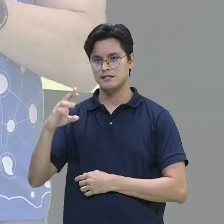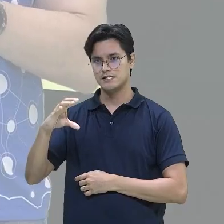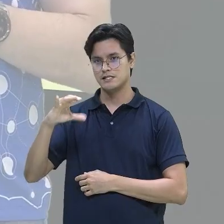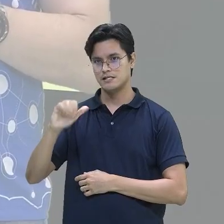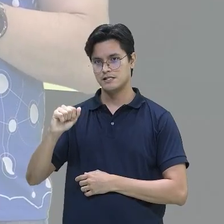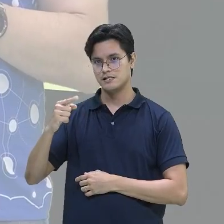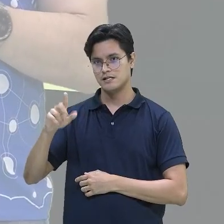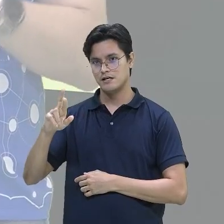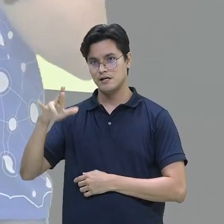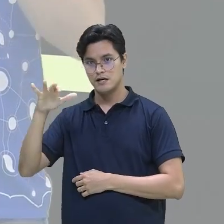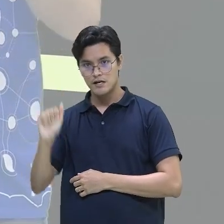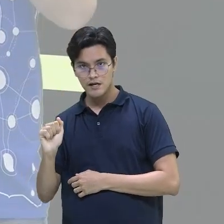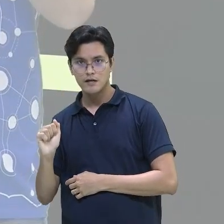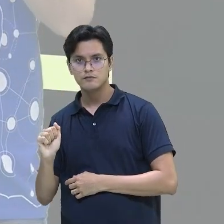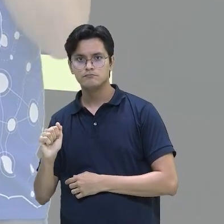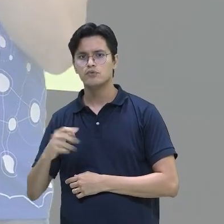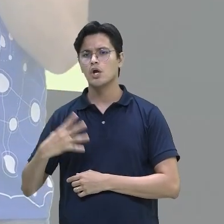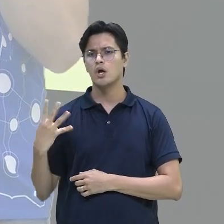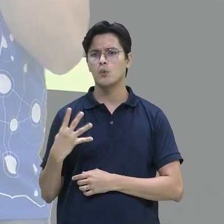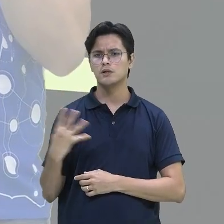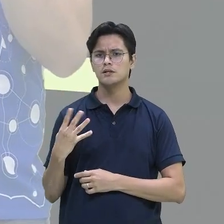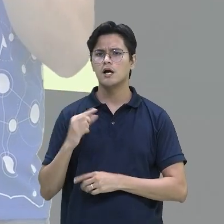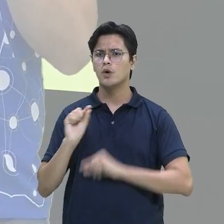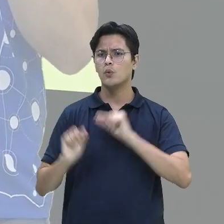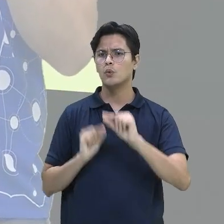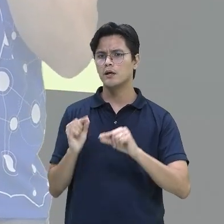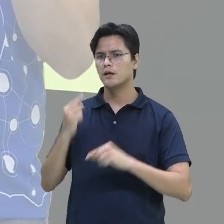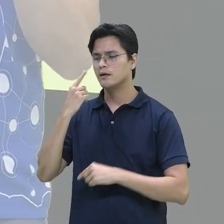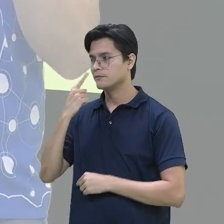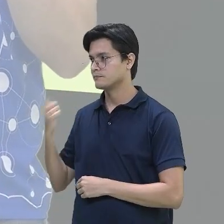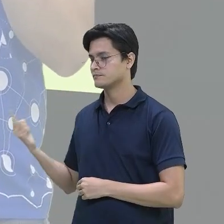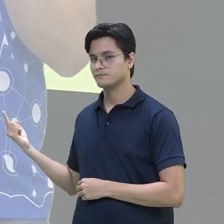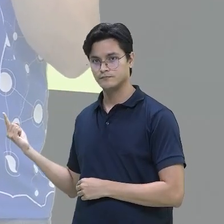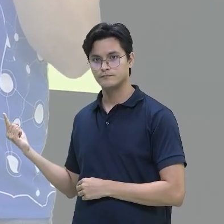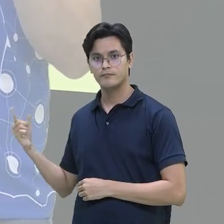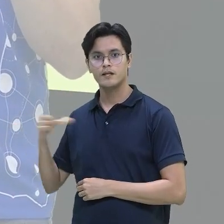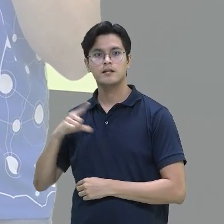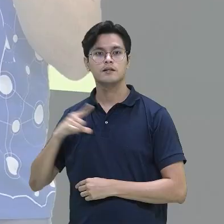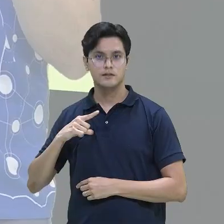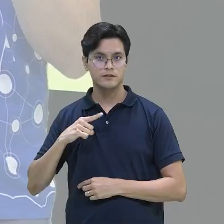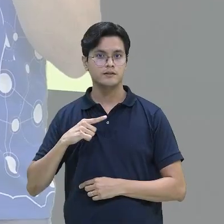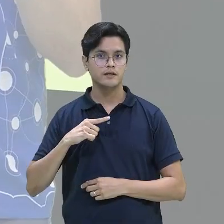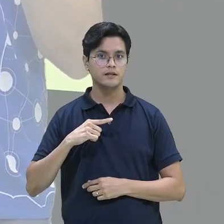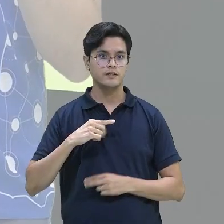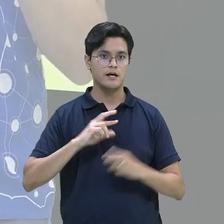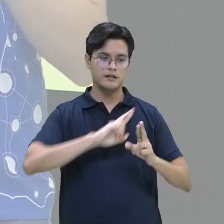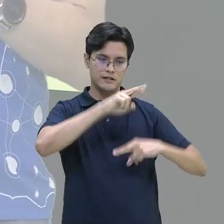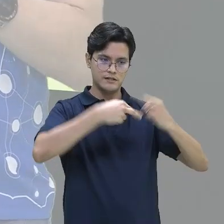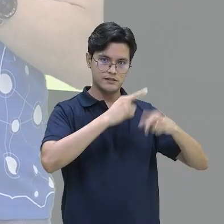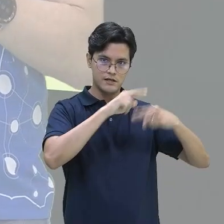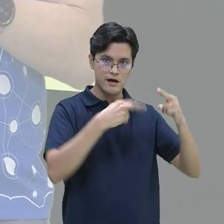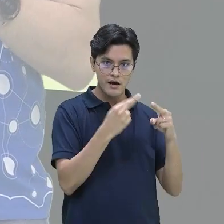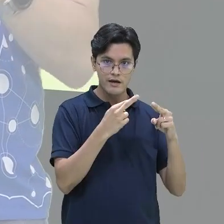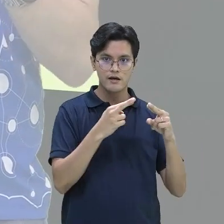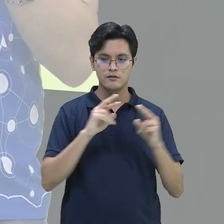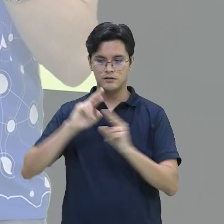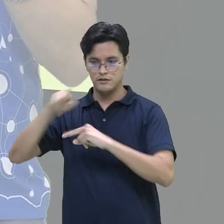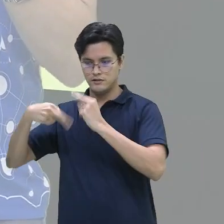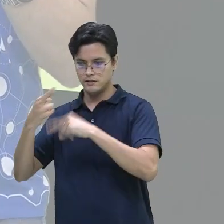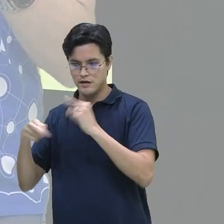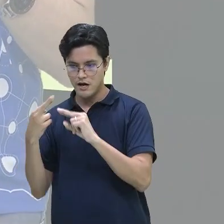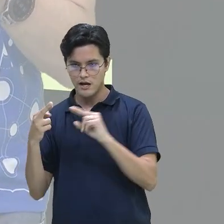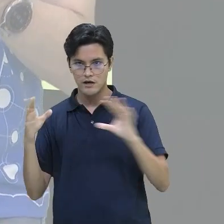ele vai ser o quê? Eu vou ter a terciária e várias terciárias vão se juntar. Então é importante notar que nós